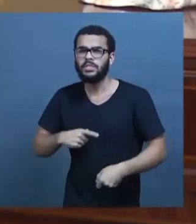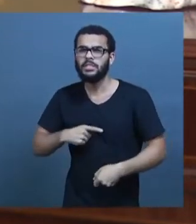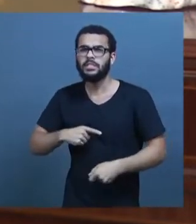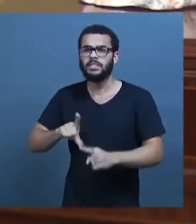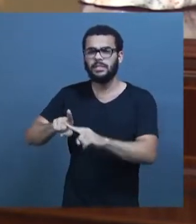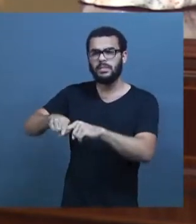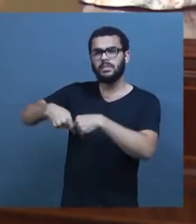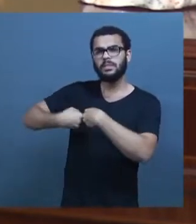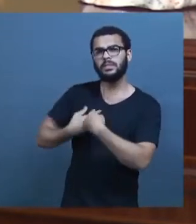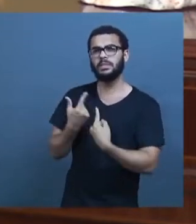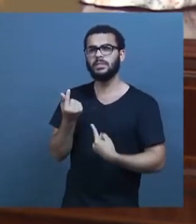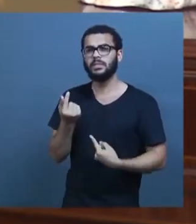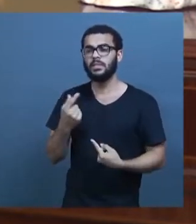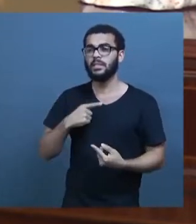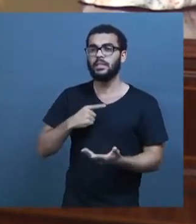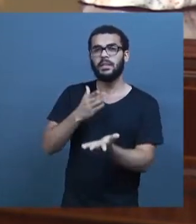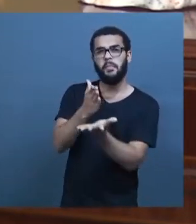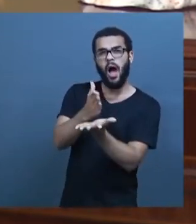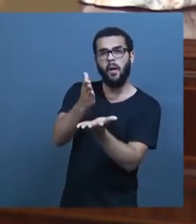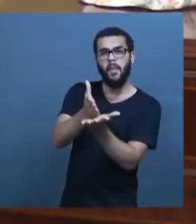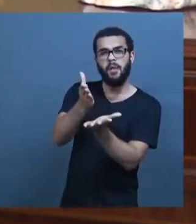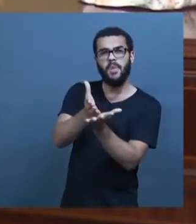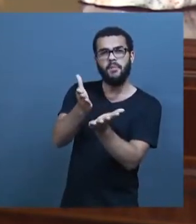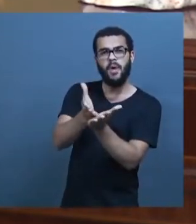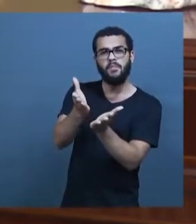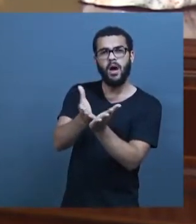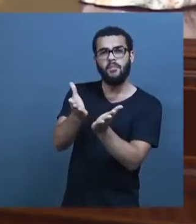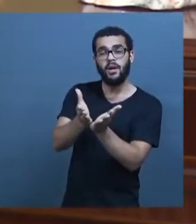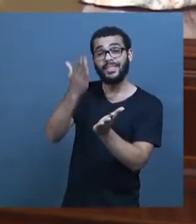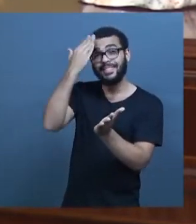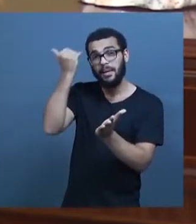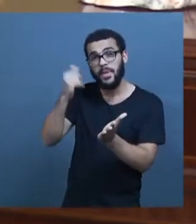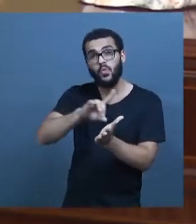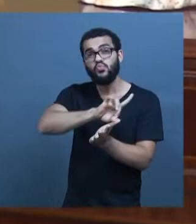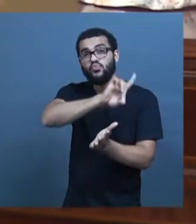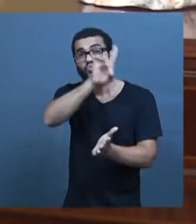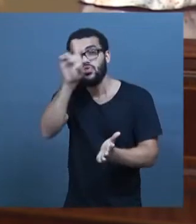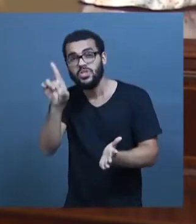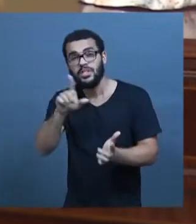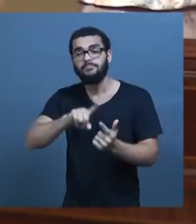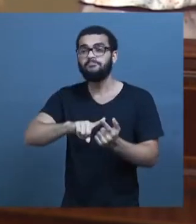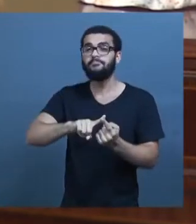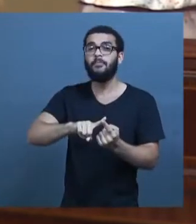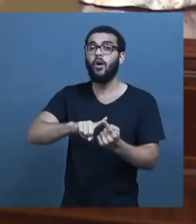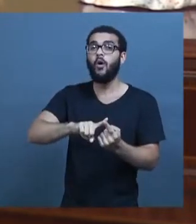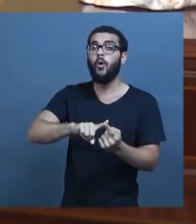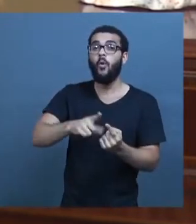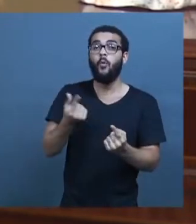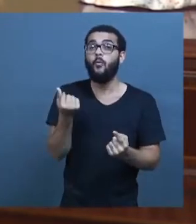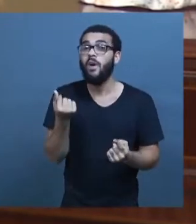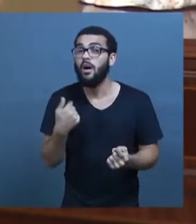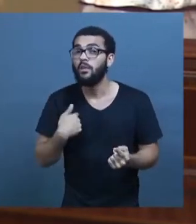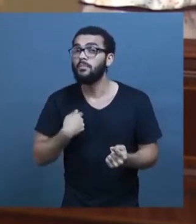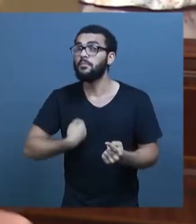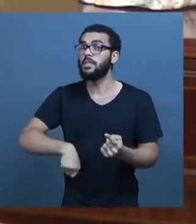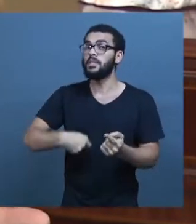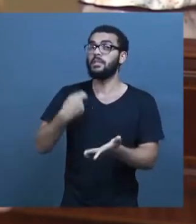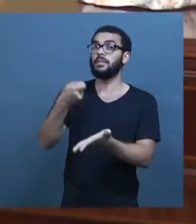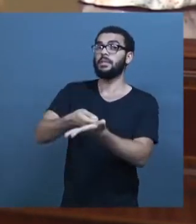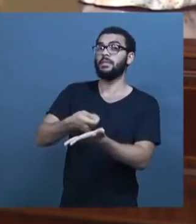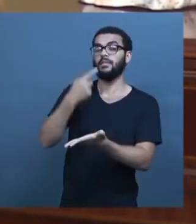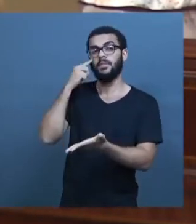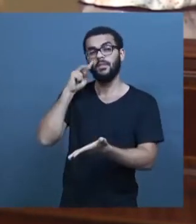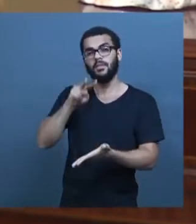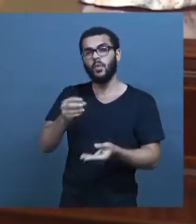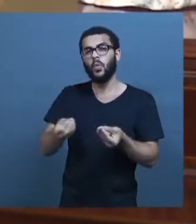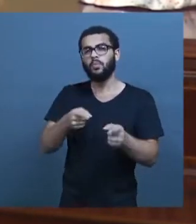com parcelas que ele saiba exatamente o valor e a data de vencimento e que ele fixe um prazo para a correção dessa anomalia